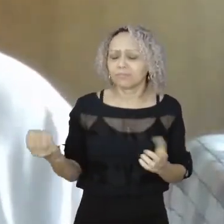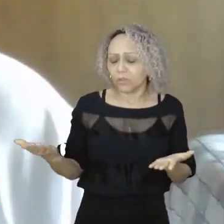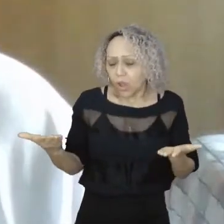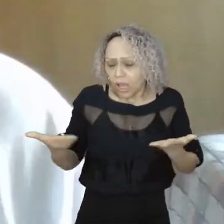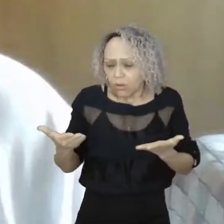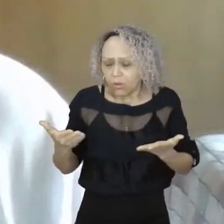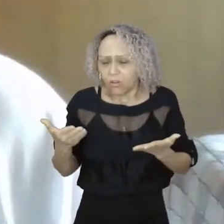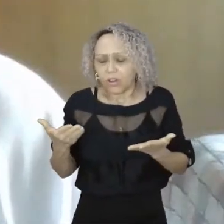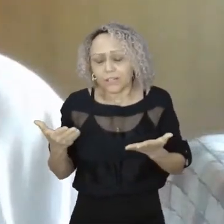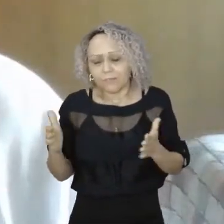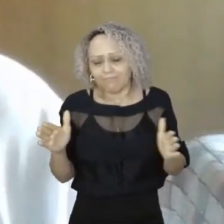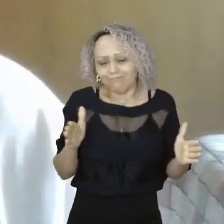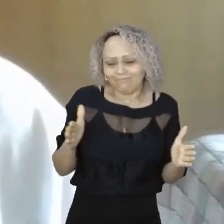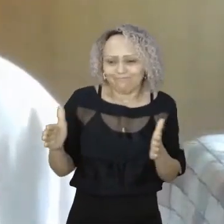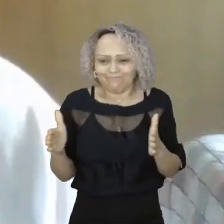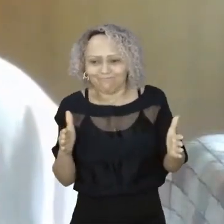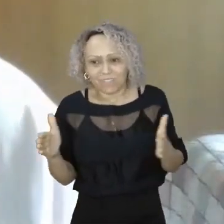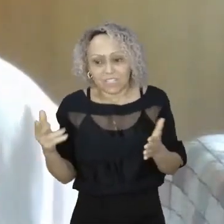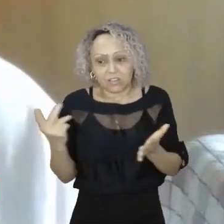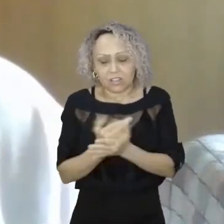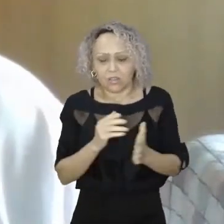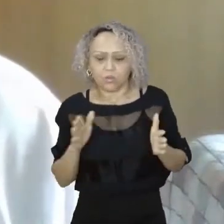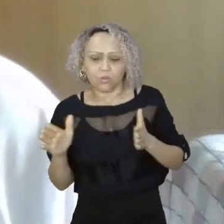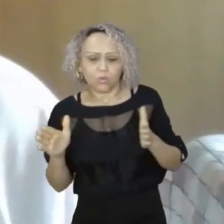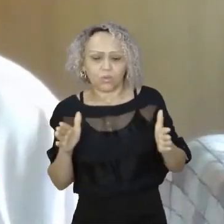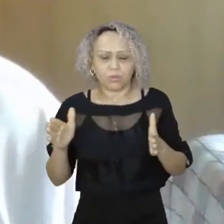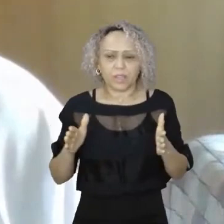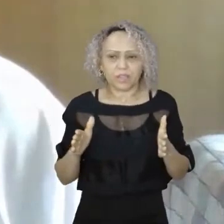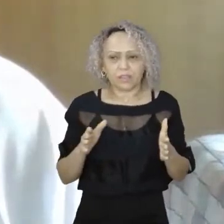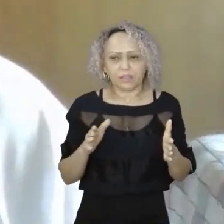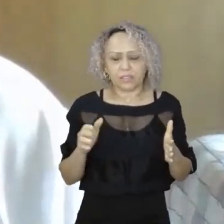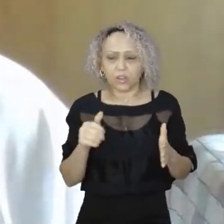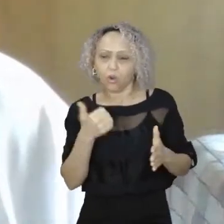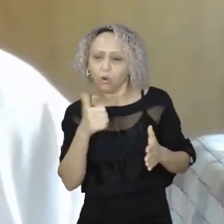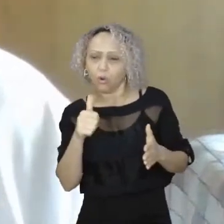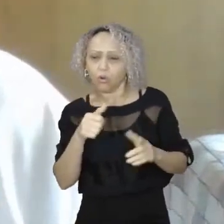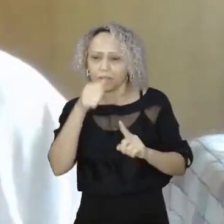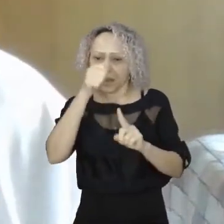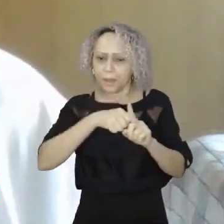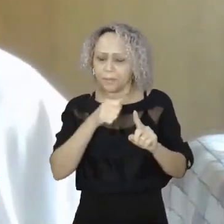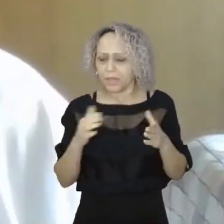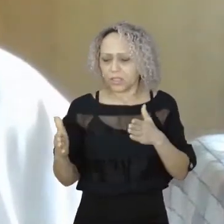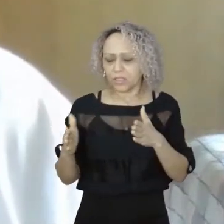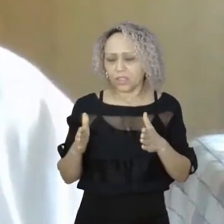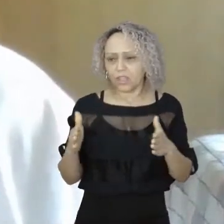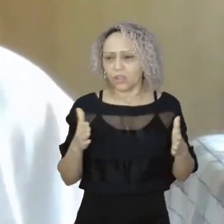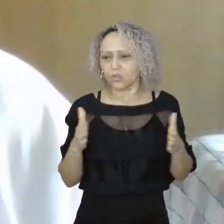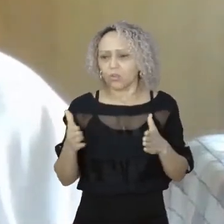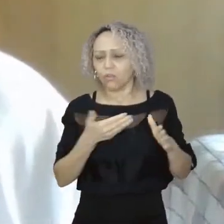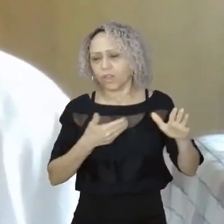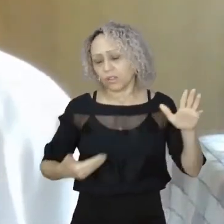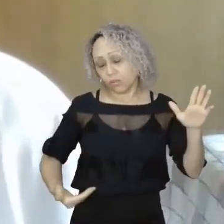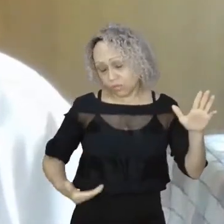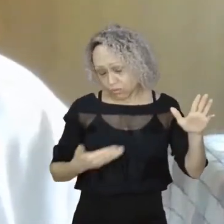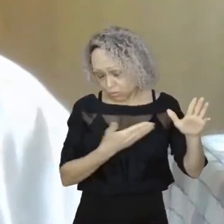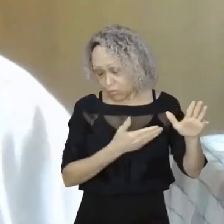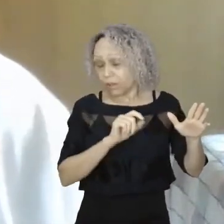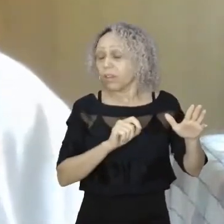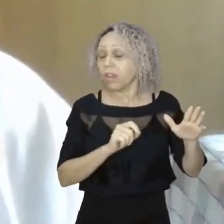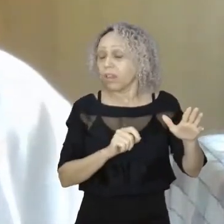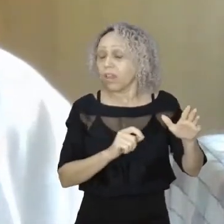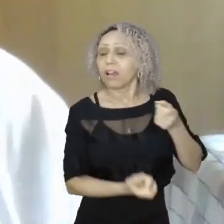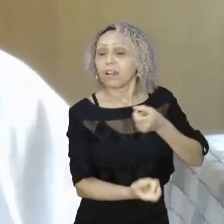nesses momentos agora, nesses momentos que eu digo, nesses 11 meses do governo Lula, é a retomada da